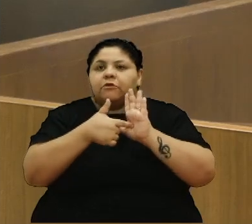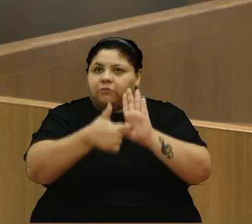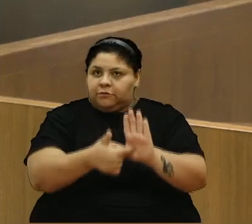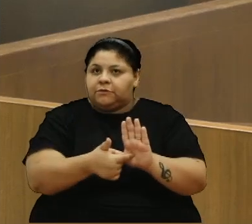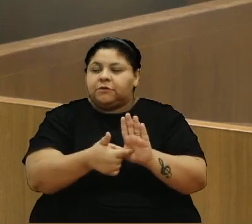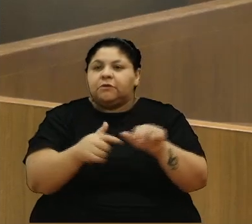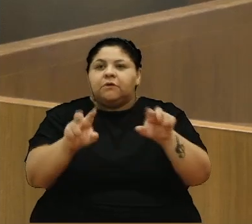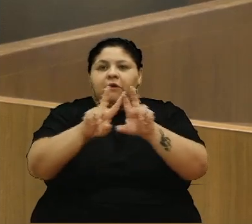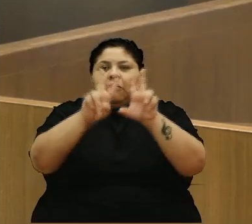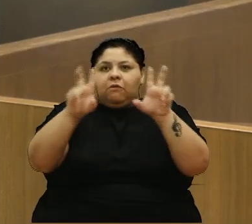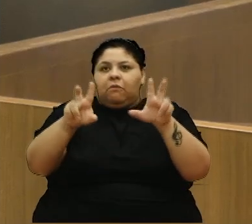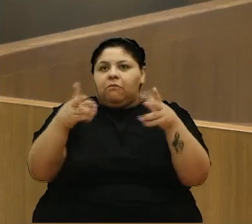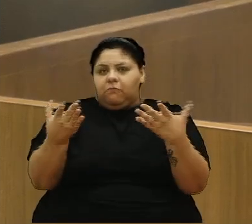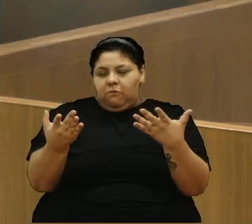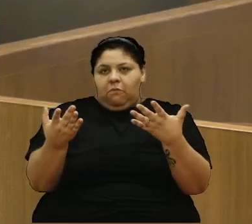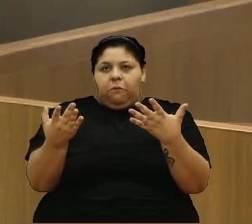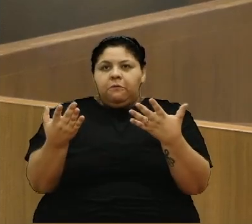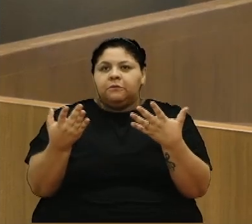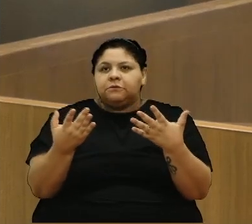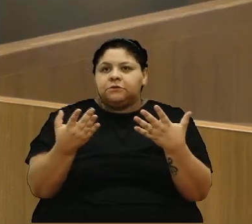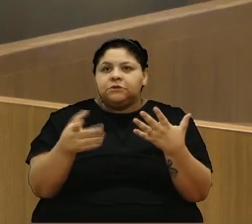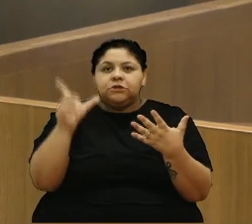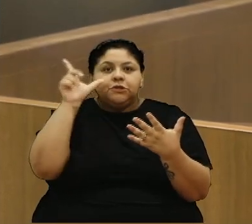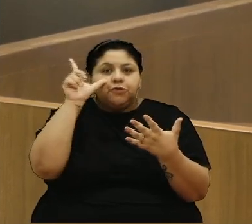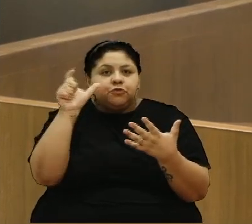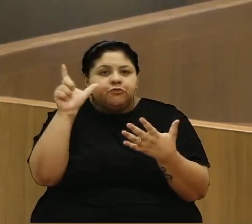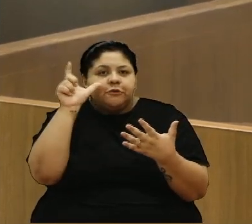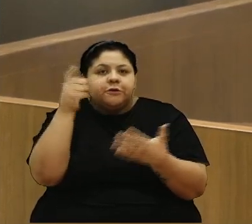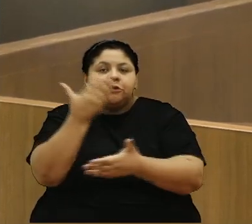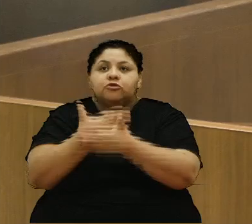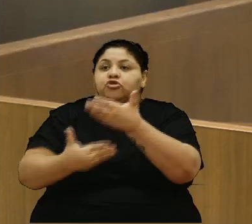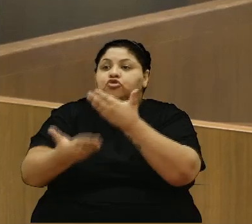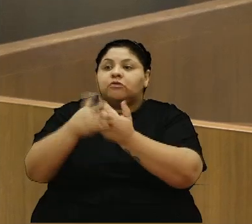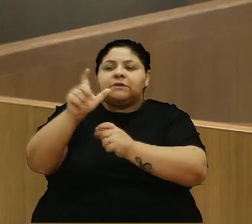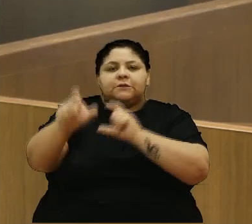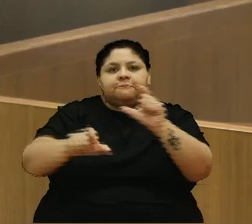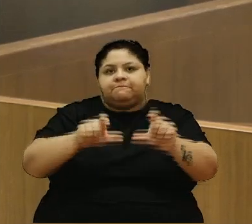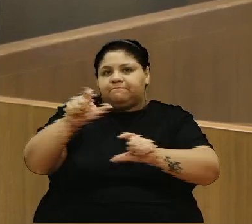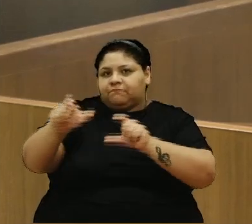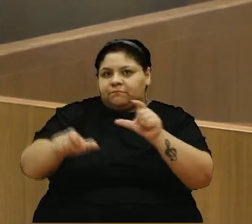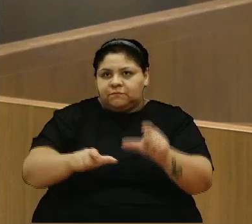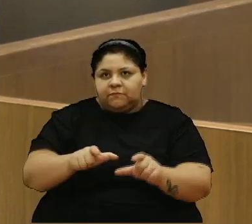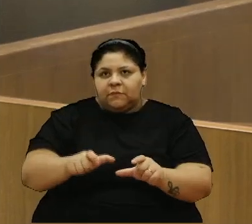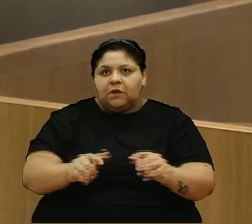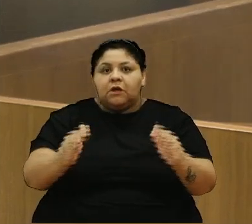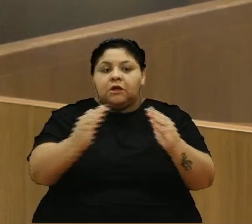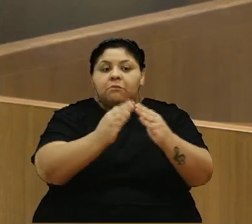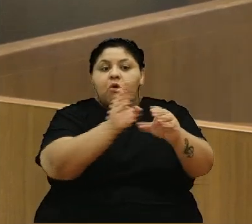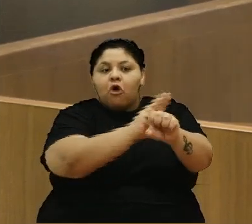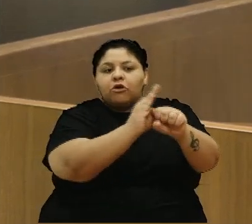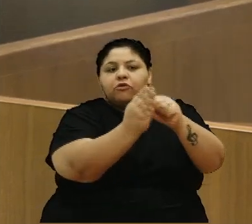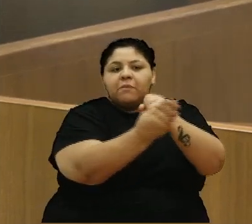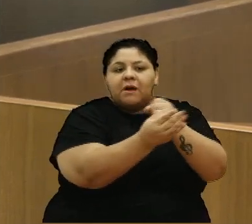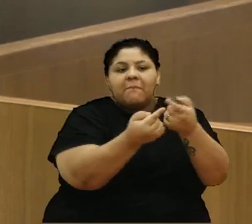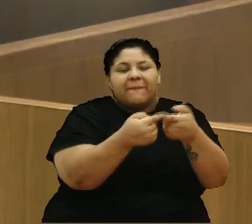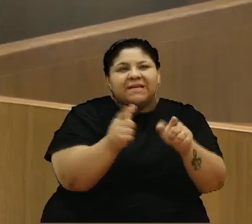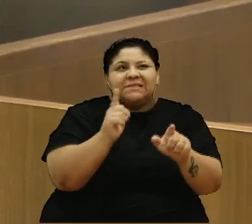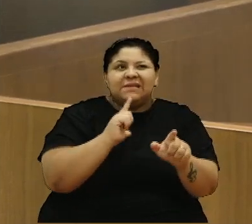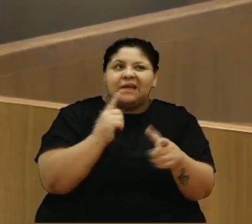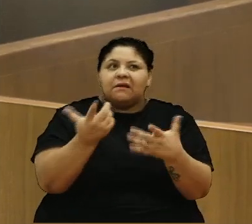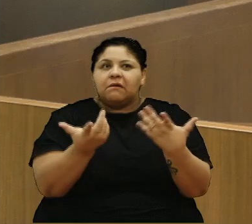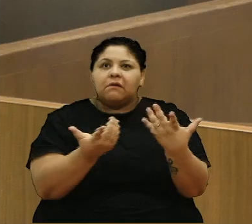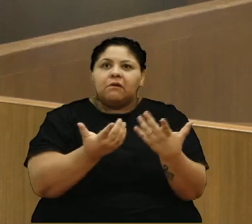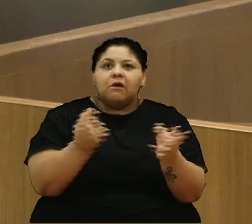esse tema é um tema de interesse de todas as pessoas que residem no campus, mas que também têm alguma